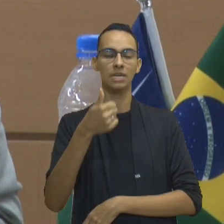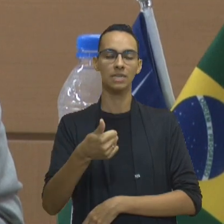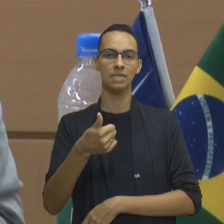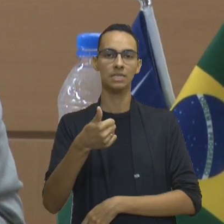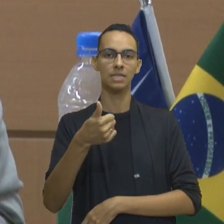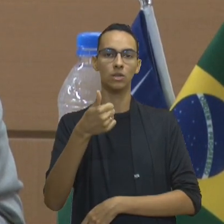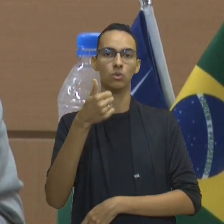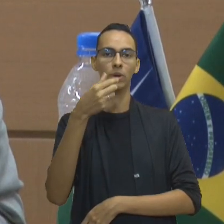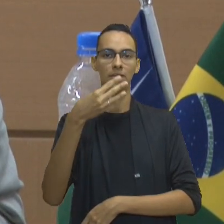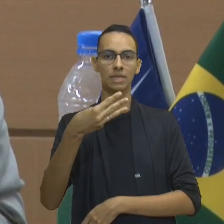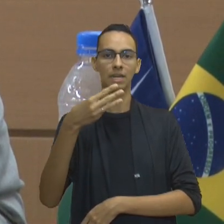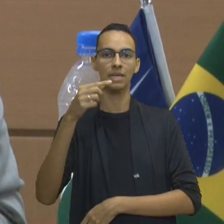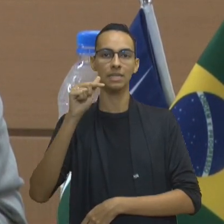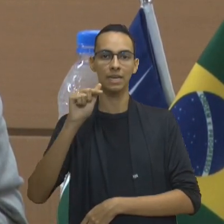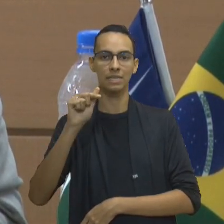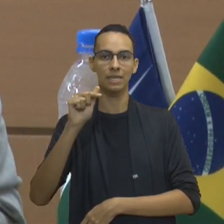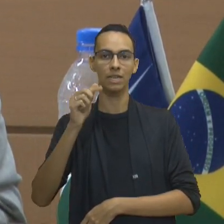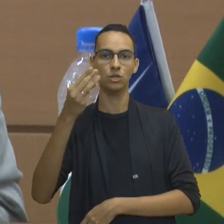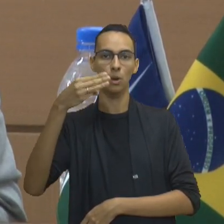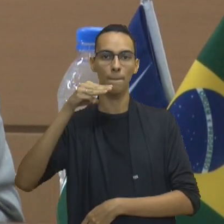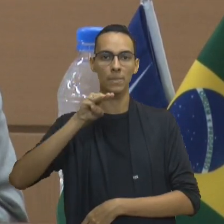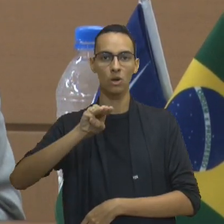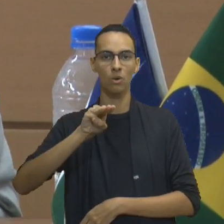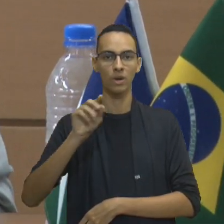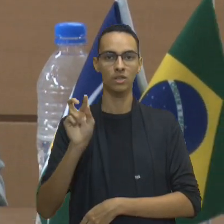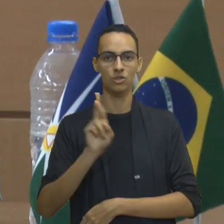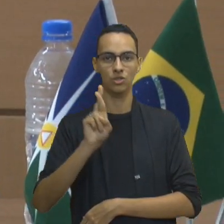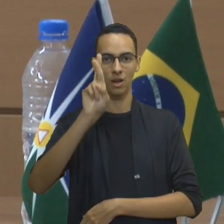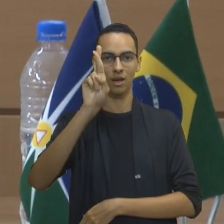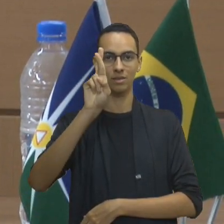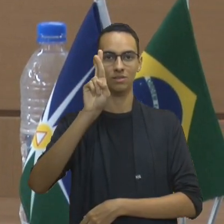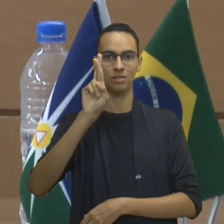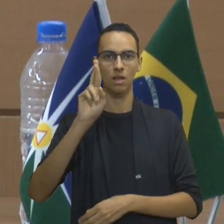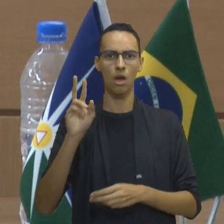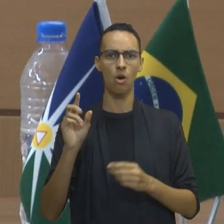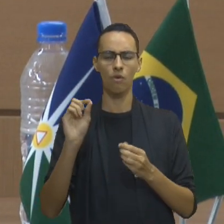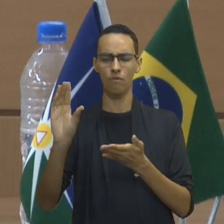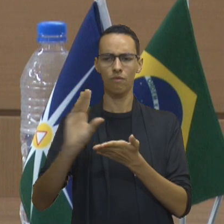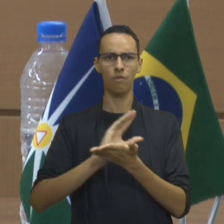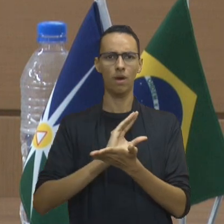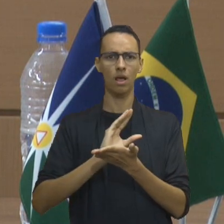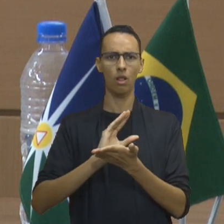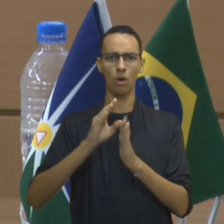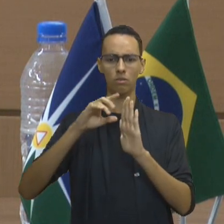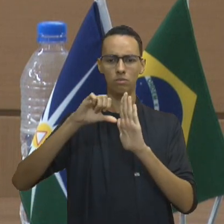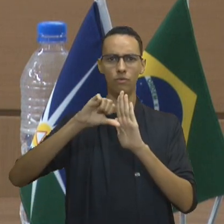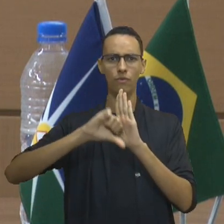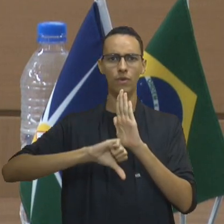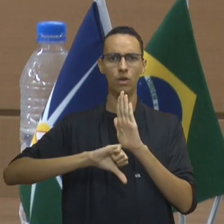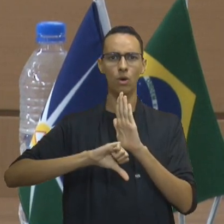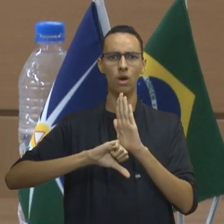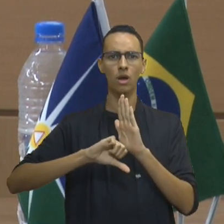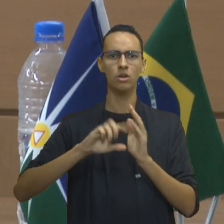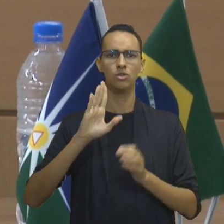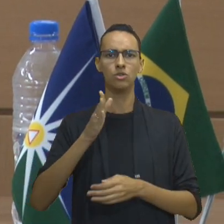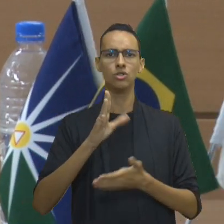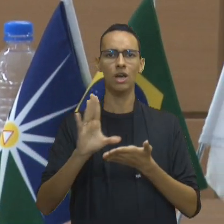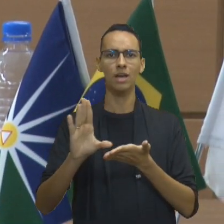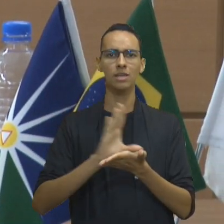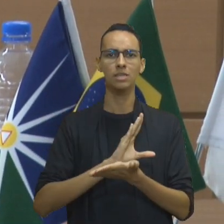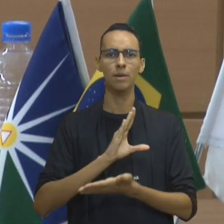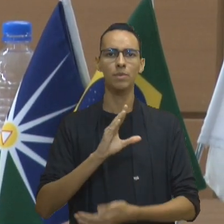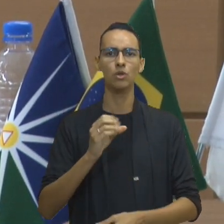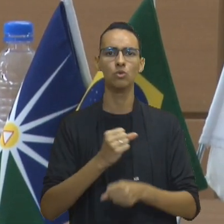137 milhões de reais. Valor inferior ao recebido em